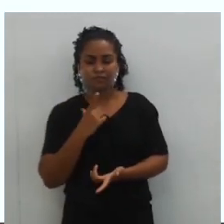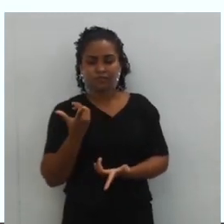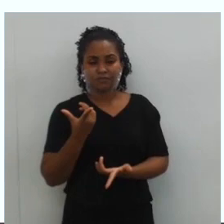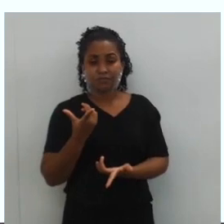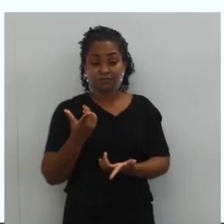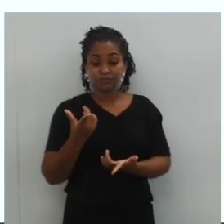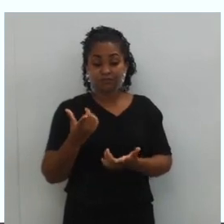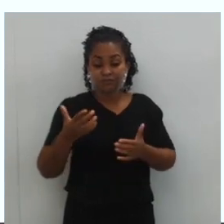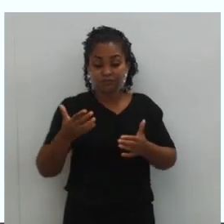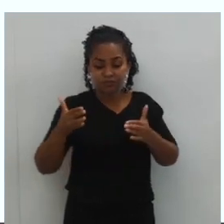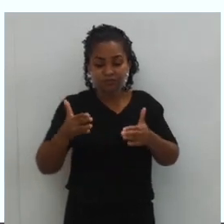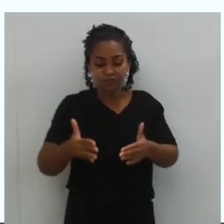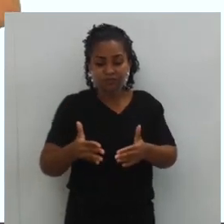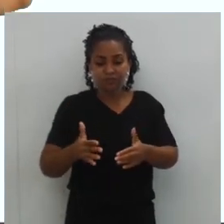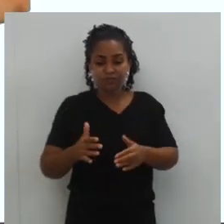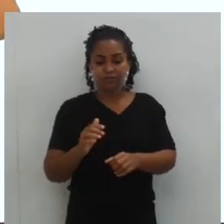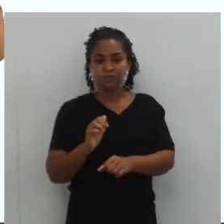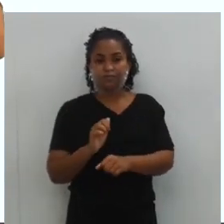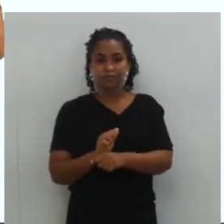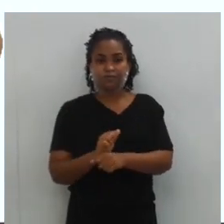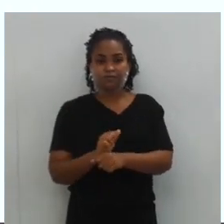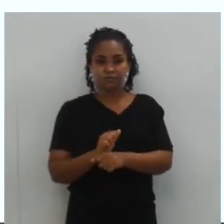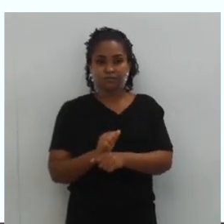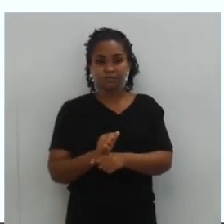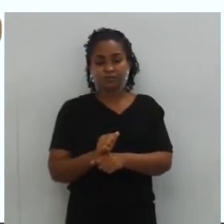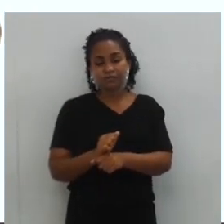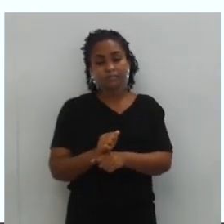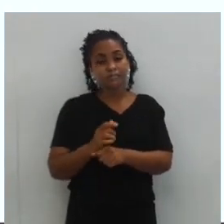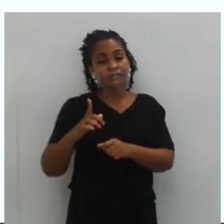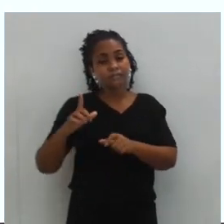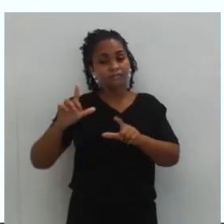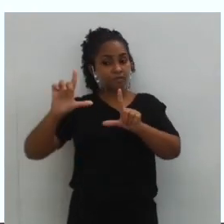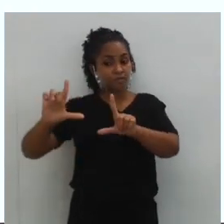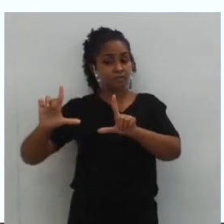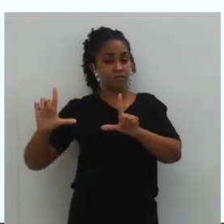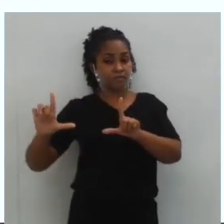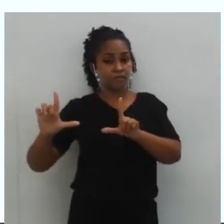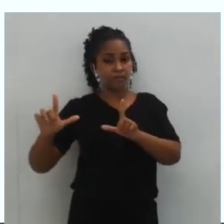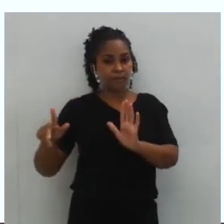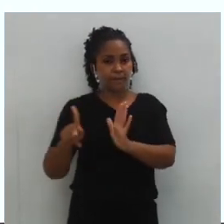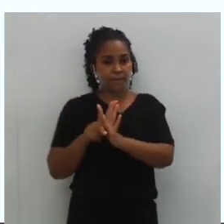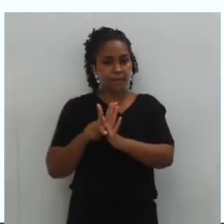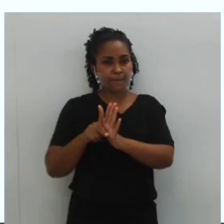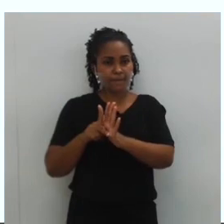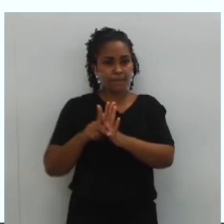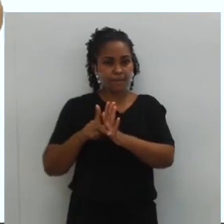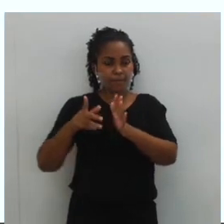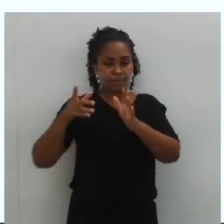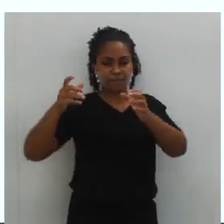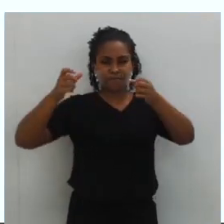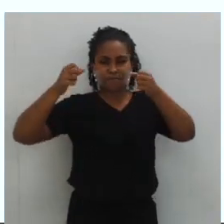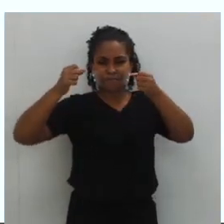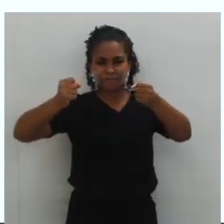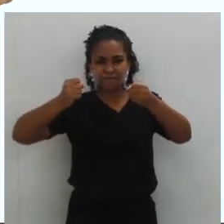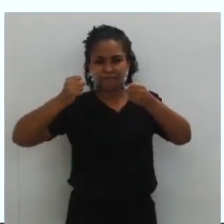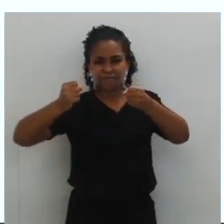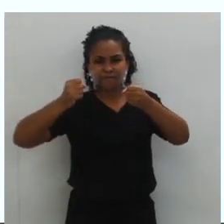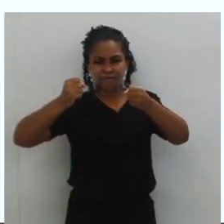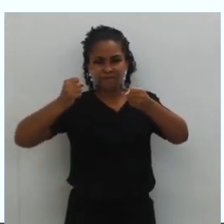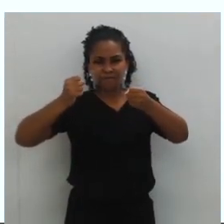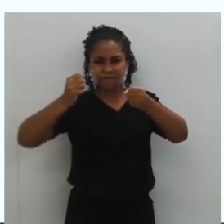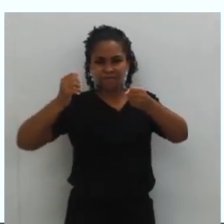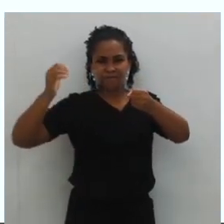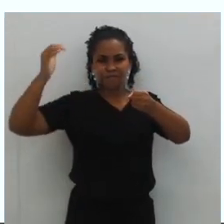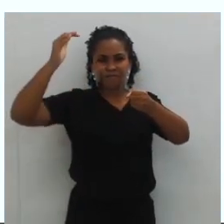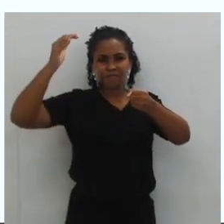tá presa, tem uma hora que ela tá com a mão, mas numa cena ela tá com a mão próxima da grade, e tem outra que a grade parece ser maior, ela tá